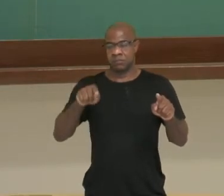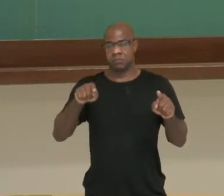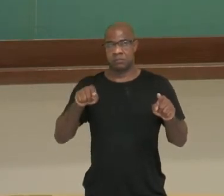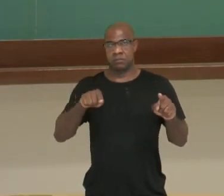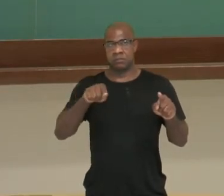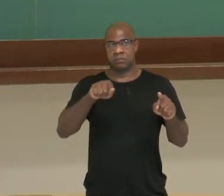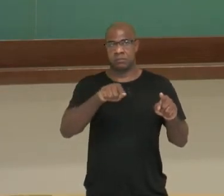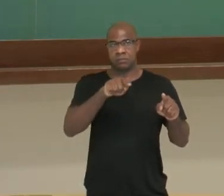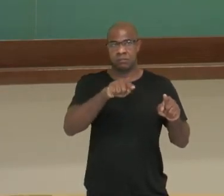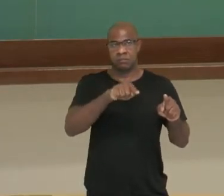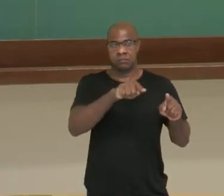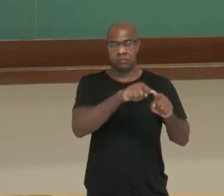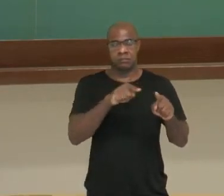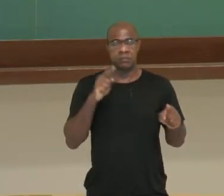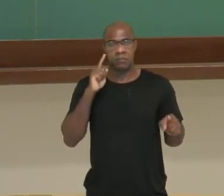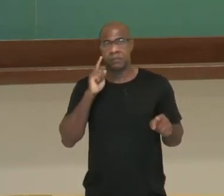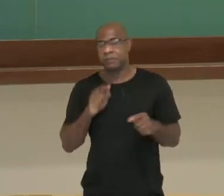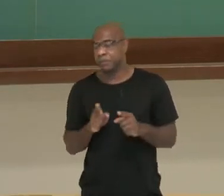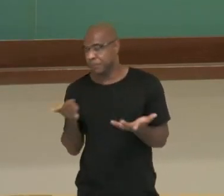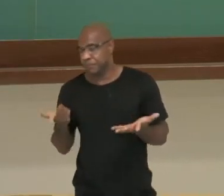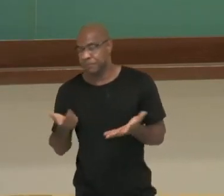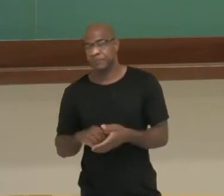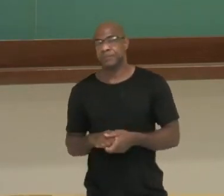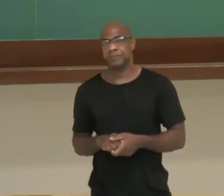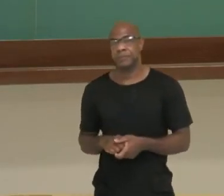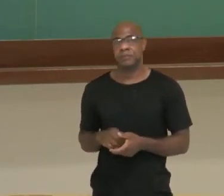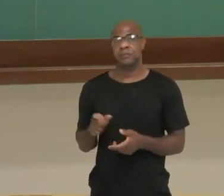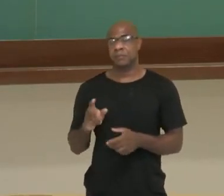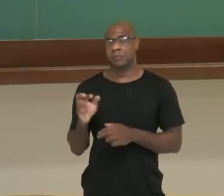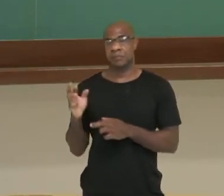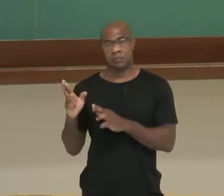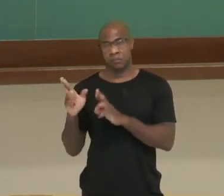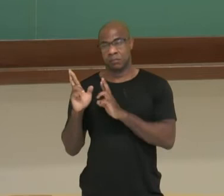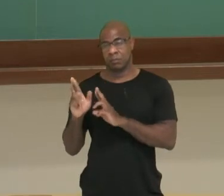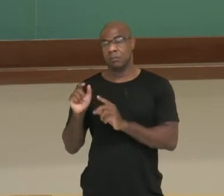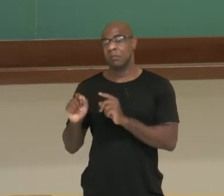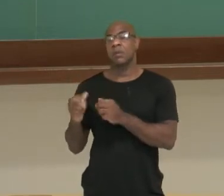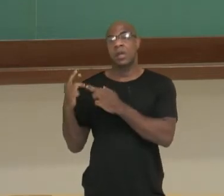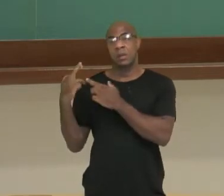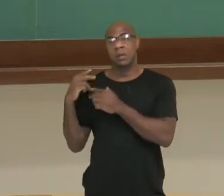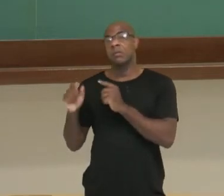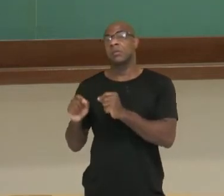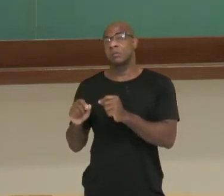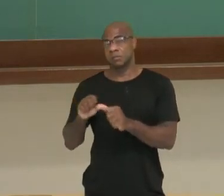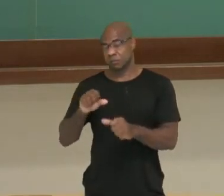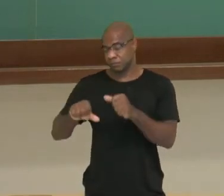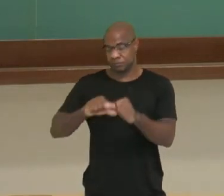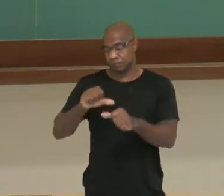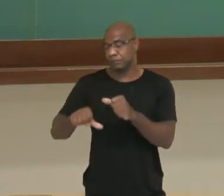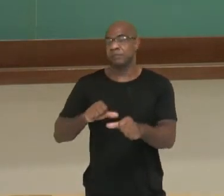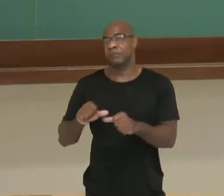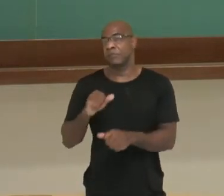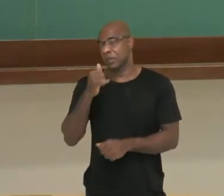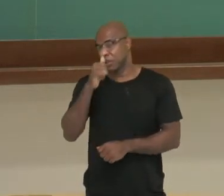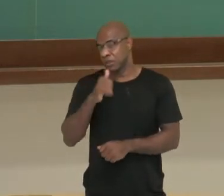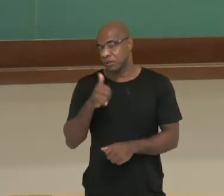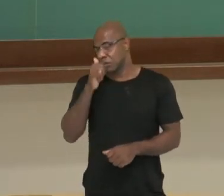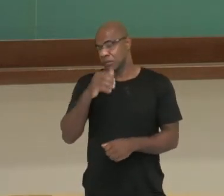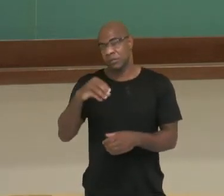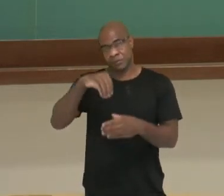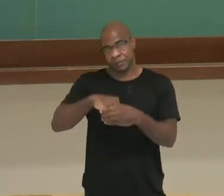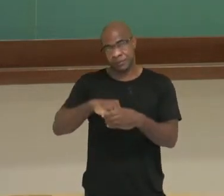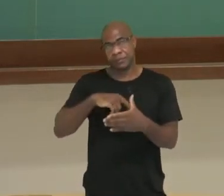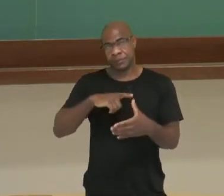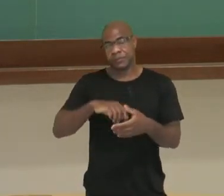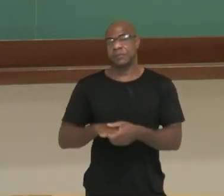isso, por transformar energia elétrica em energia térmica, né? Que é a dissipação interna do gerador. Todo